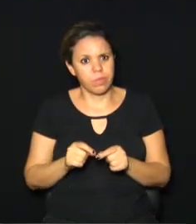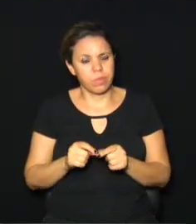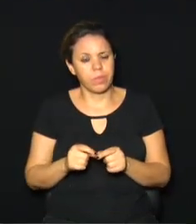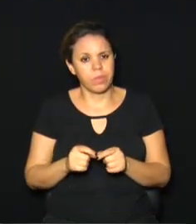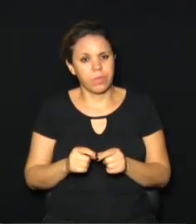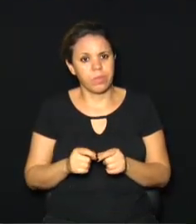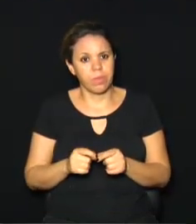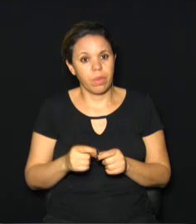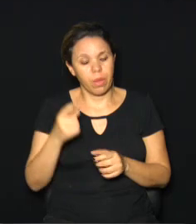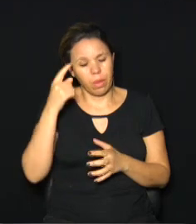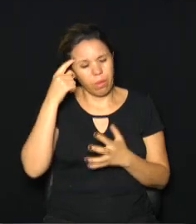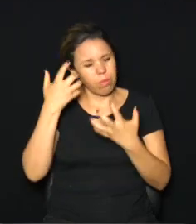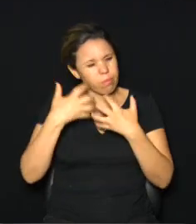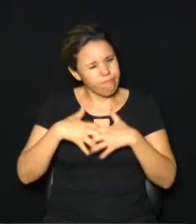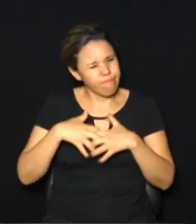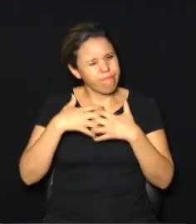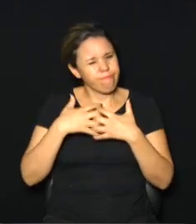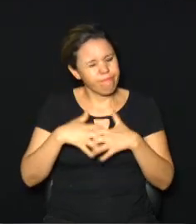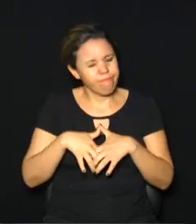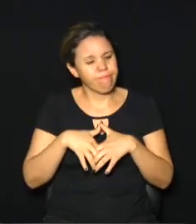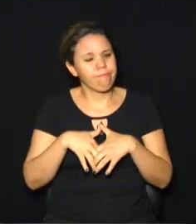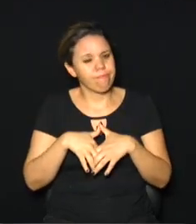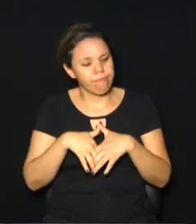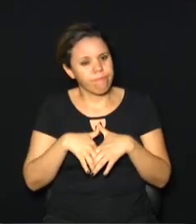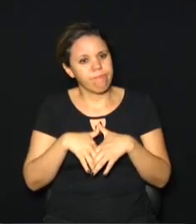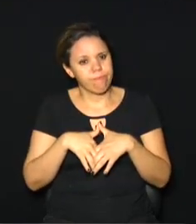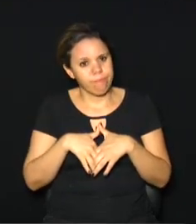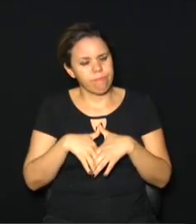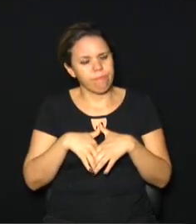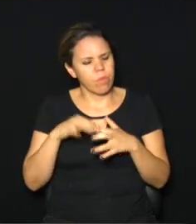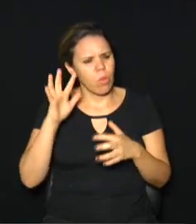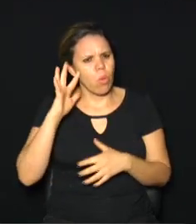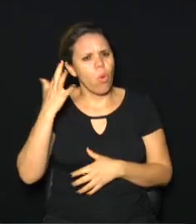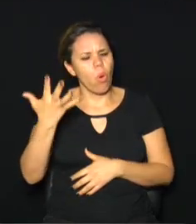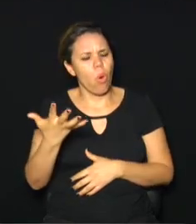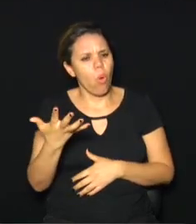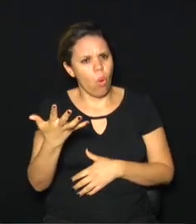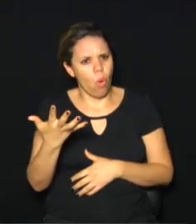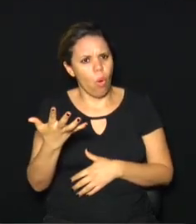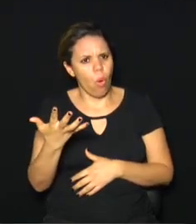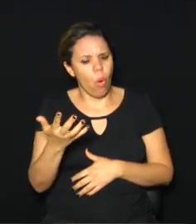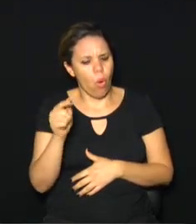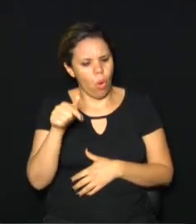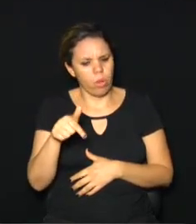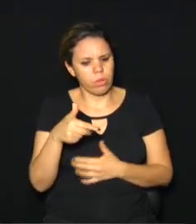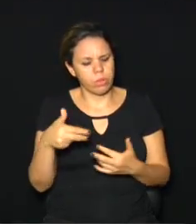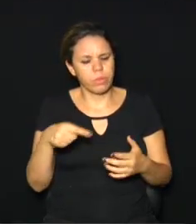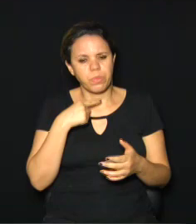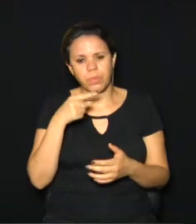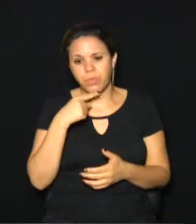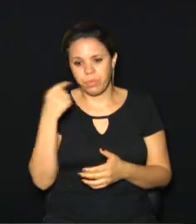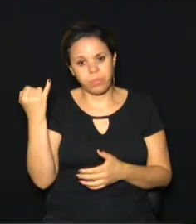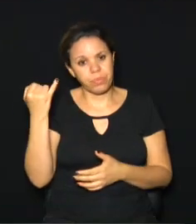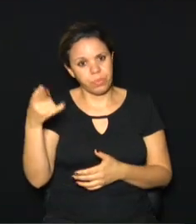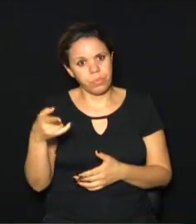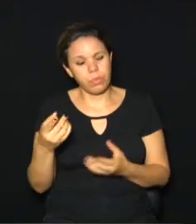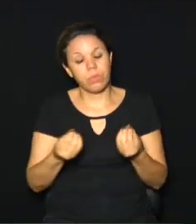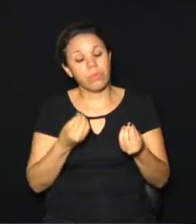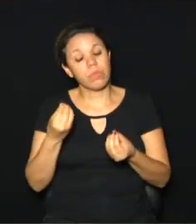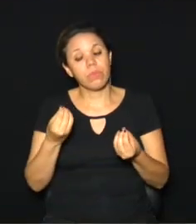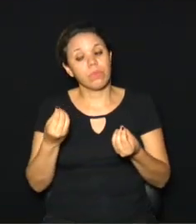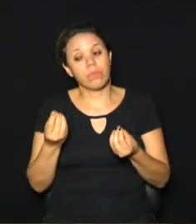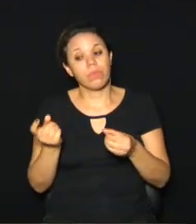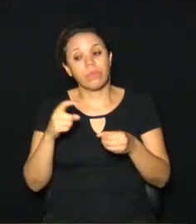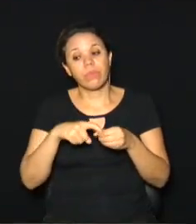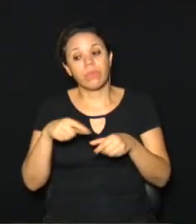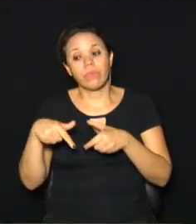as cabeças para pensar numa solução num tipo de situação dessa, que é uma pergunta muito pertinente, como fica, né? Vai